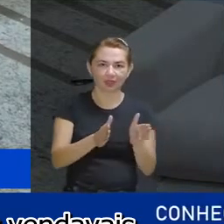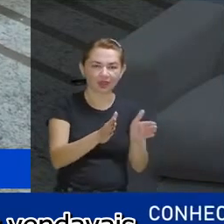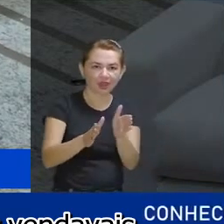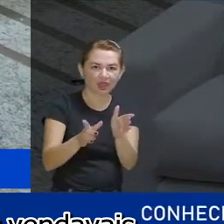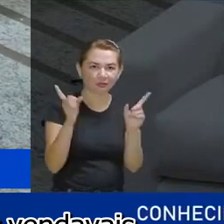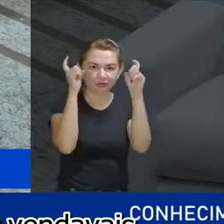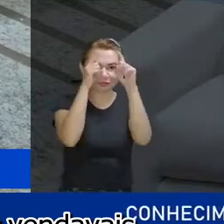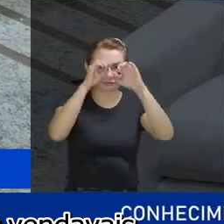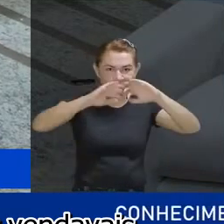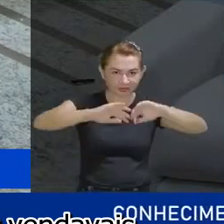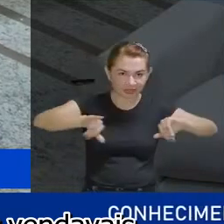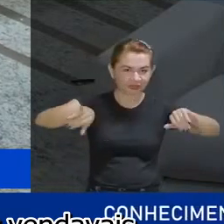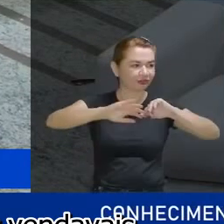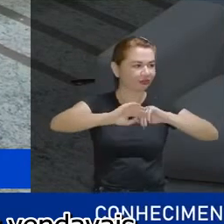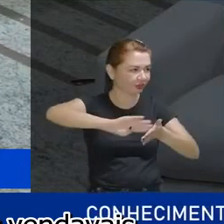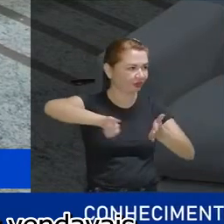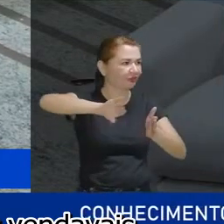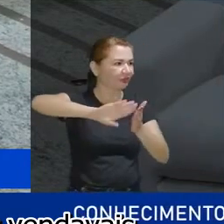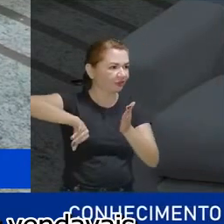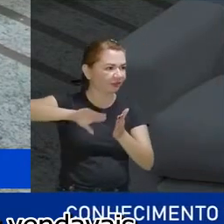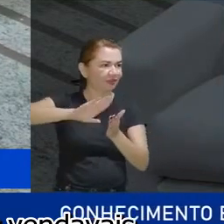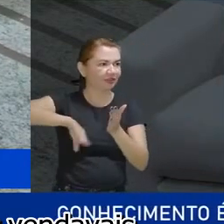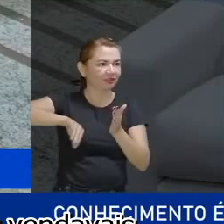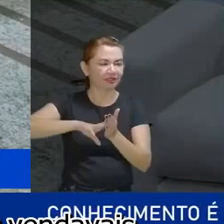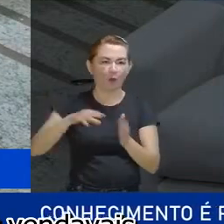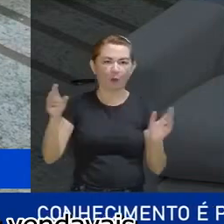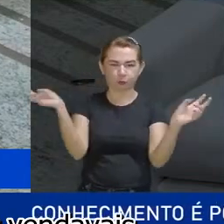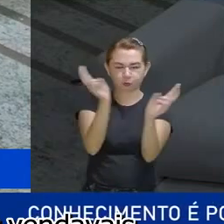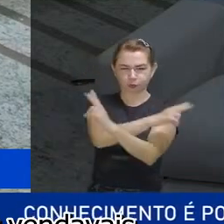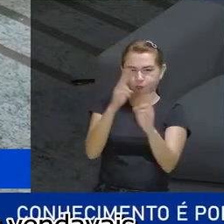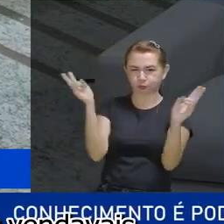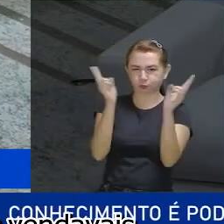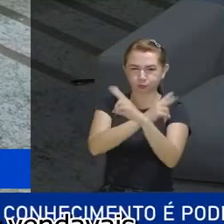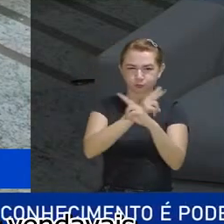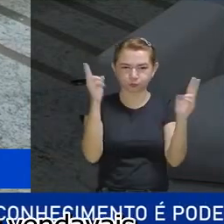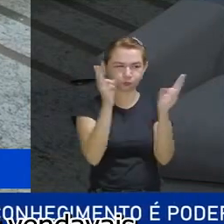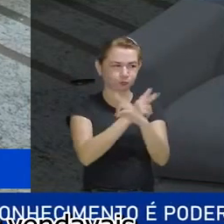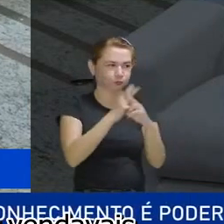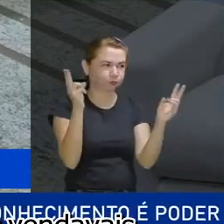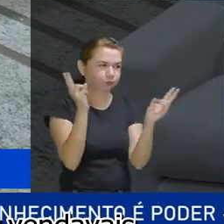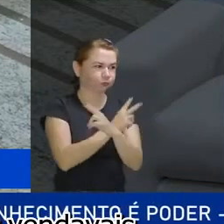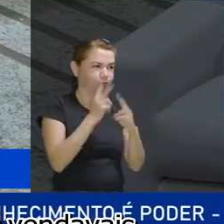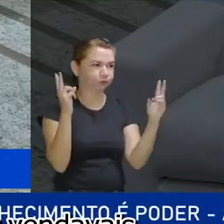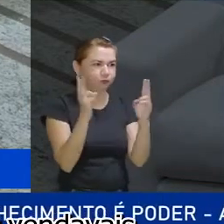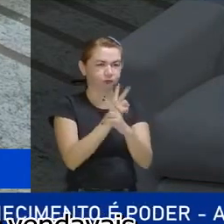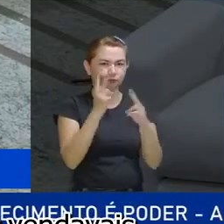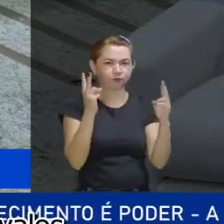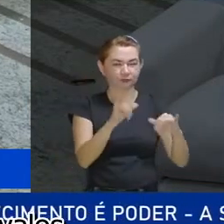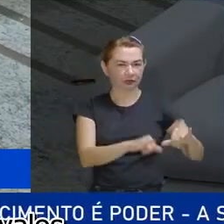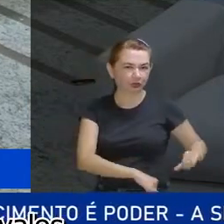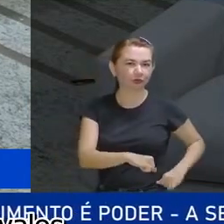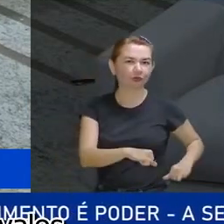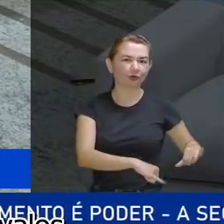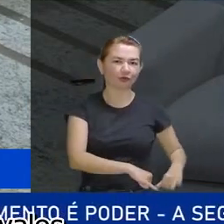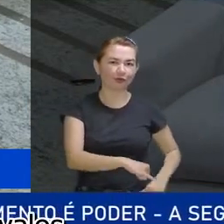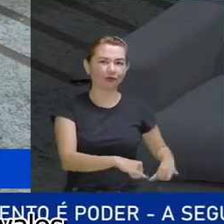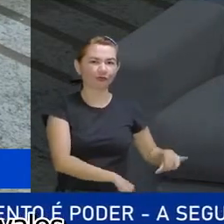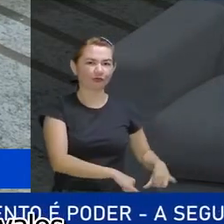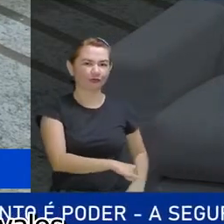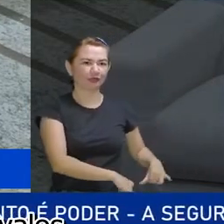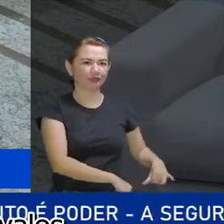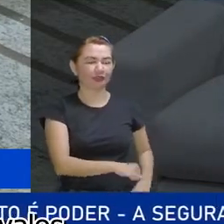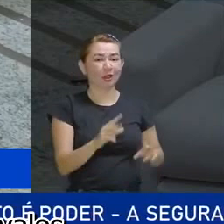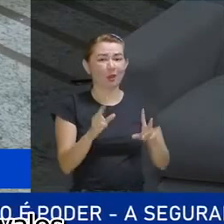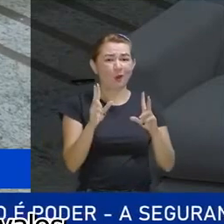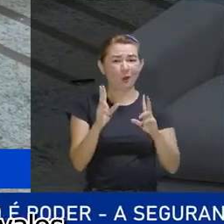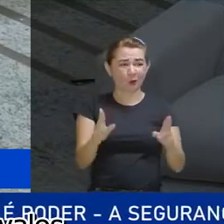nos vieram entre os vendavais e sofreram, tal qual